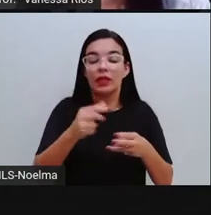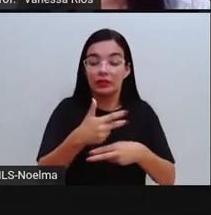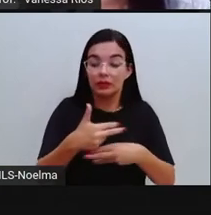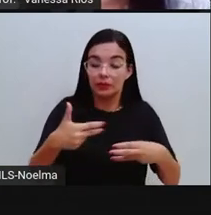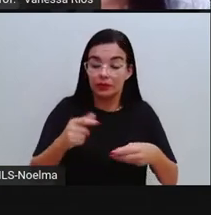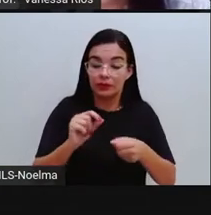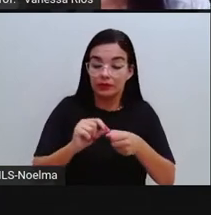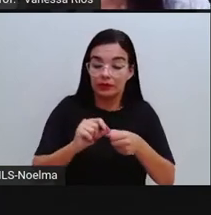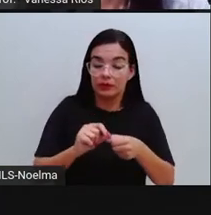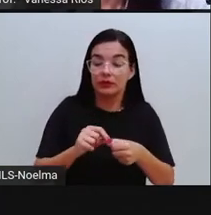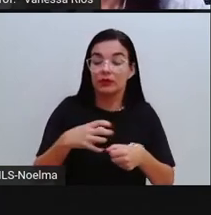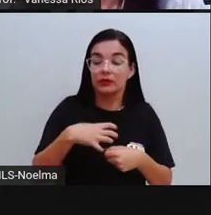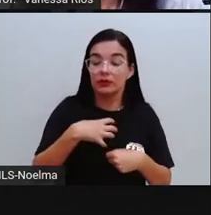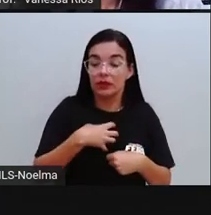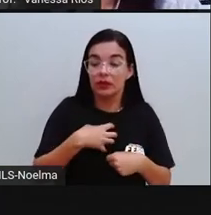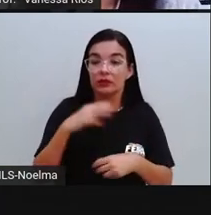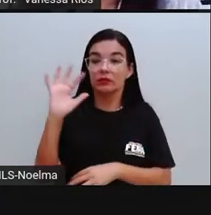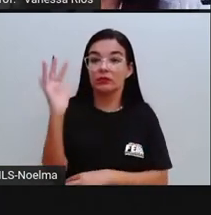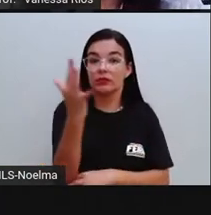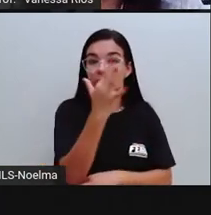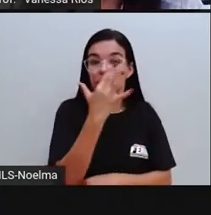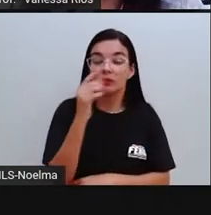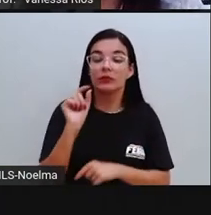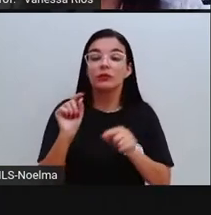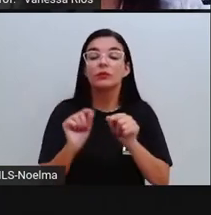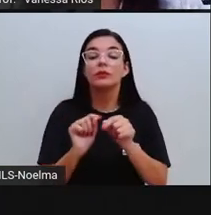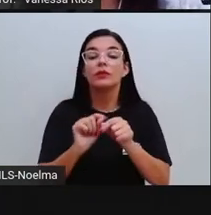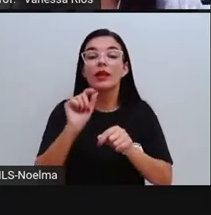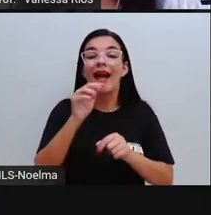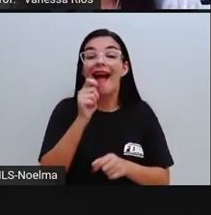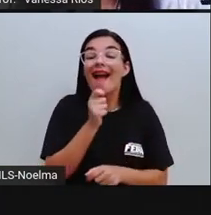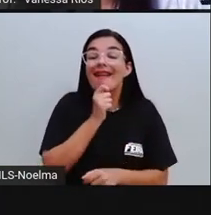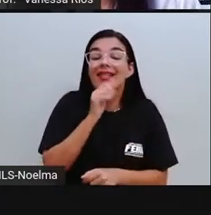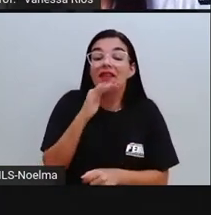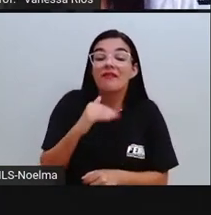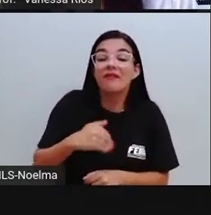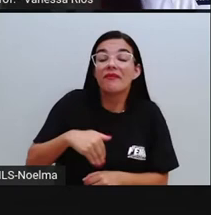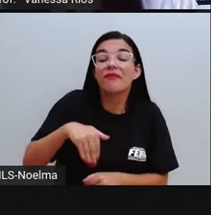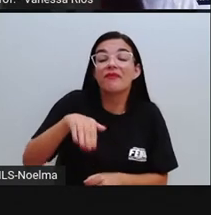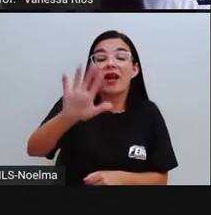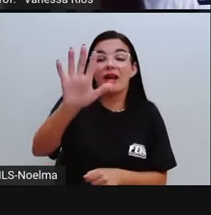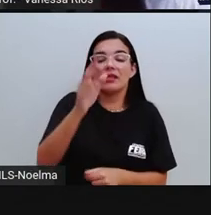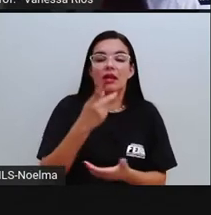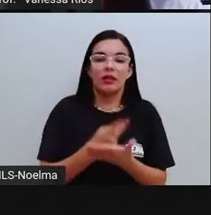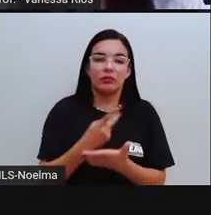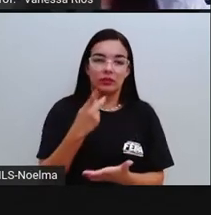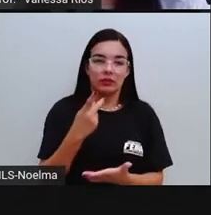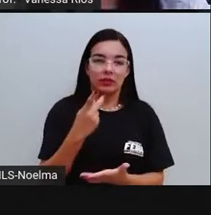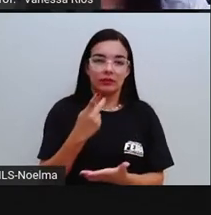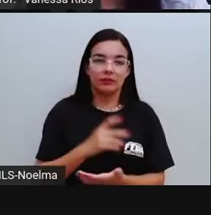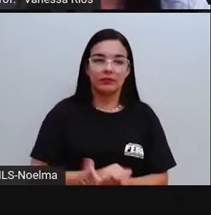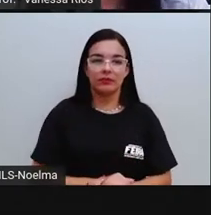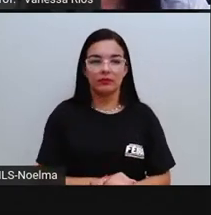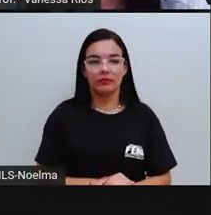ações, estado ou fenômeno da natureza que ainda vai acontecer.